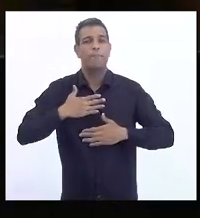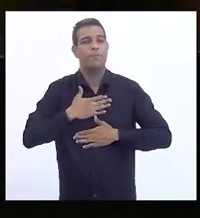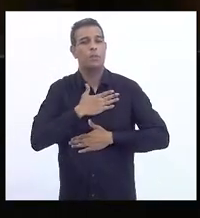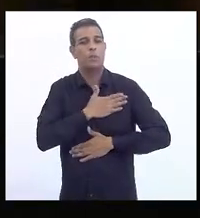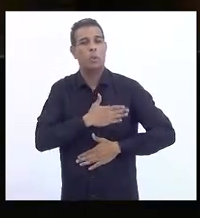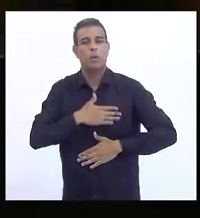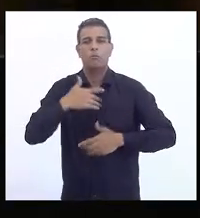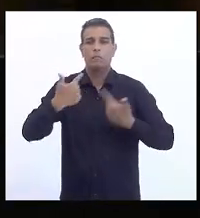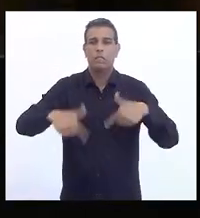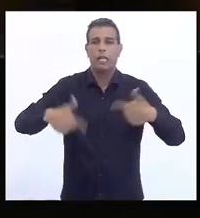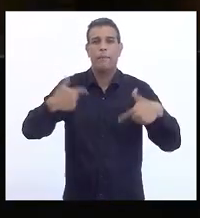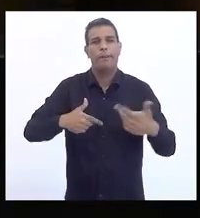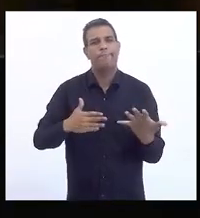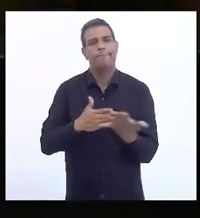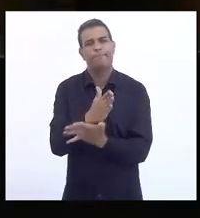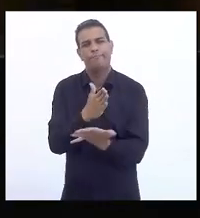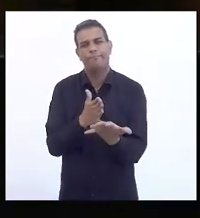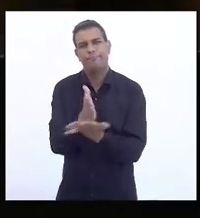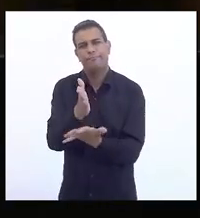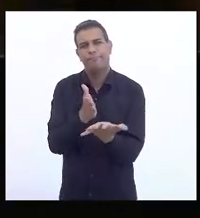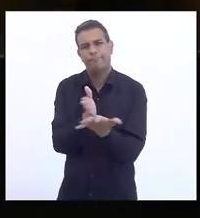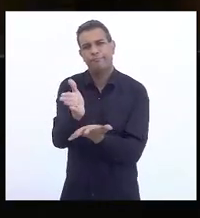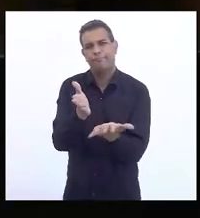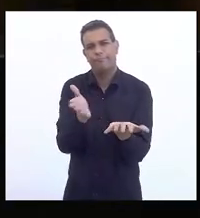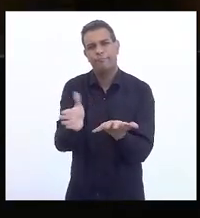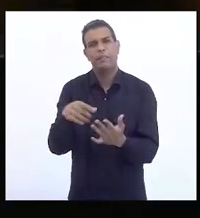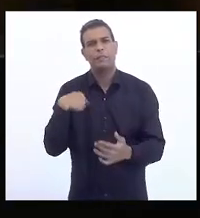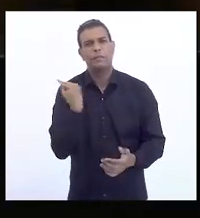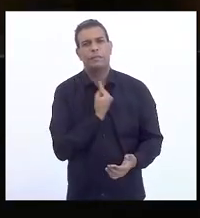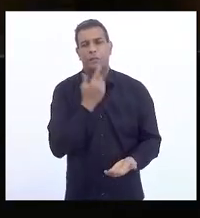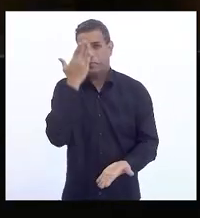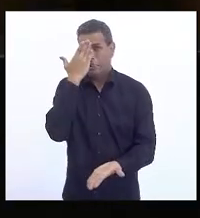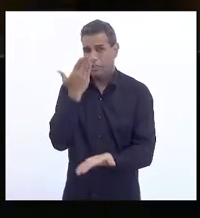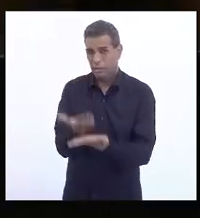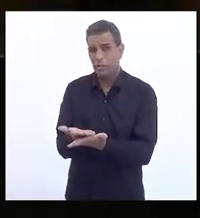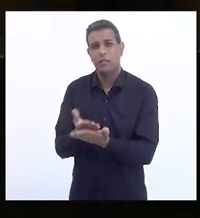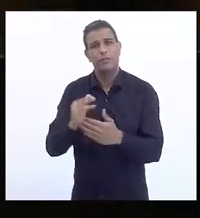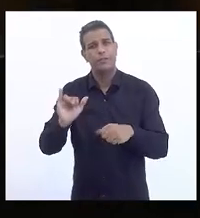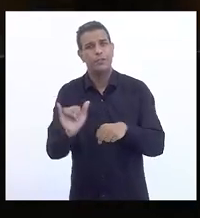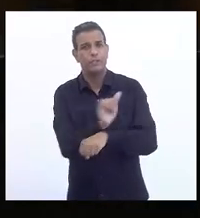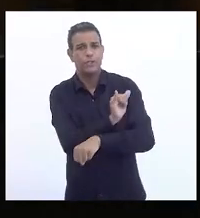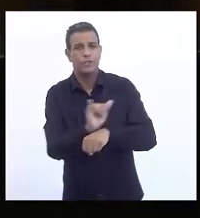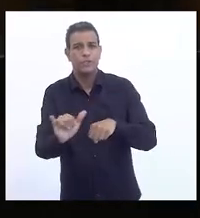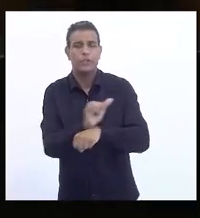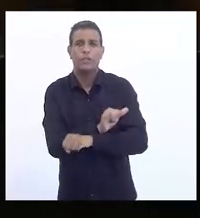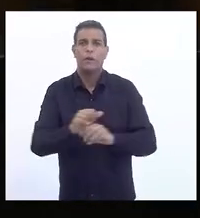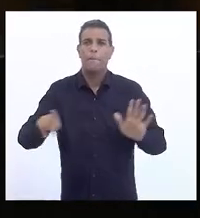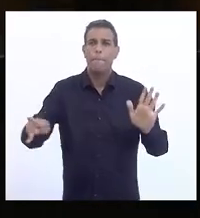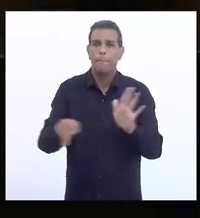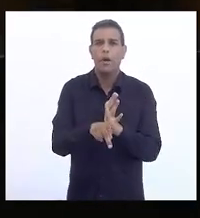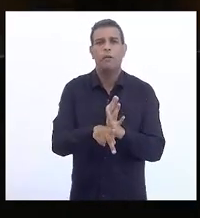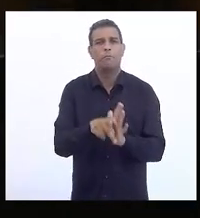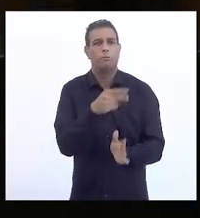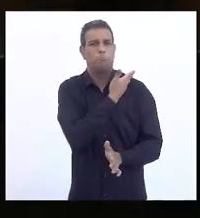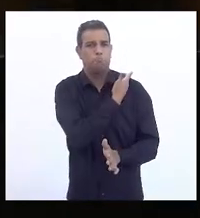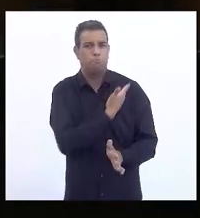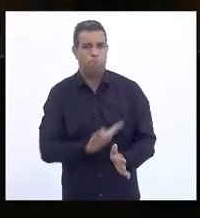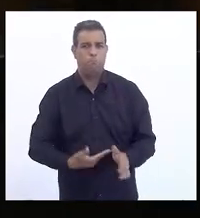muito de tratar das questões tributárias. Mas eu acredito que esse recurso investido no próprio estado poderia